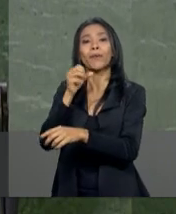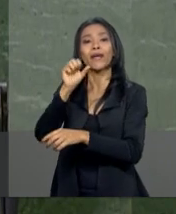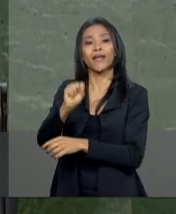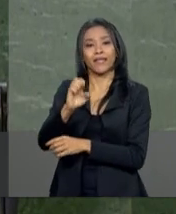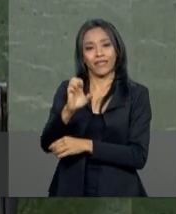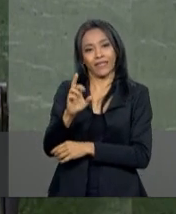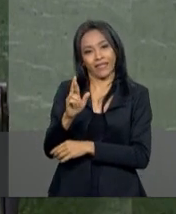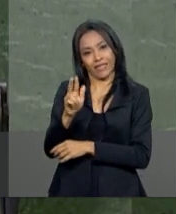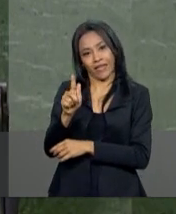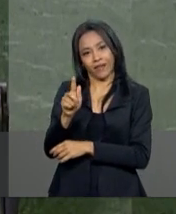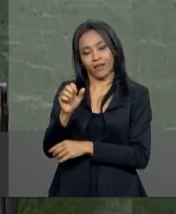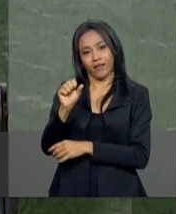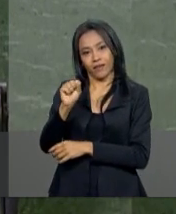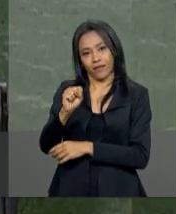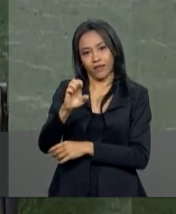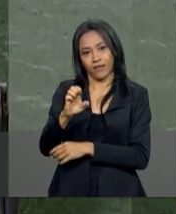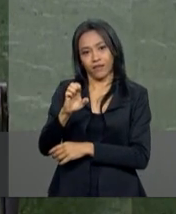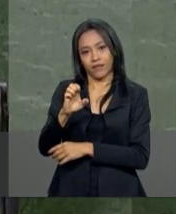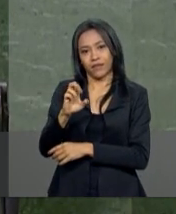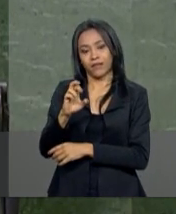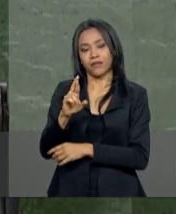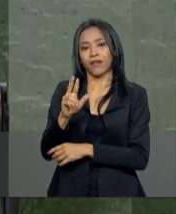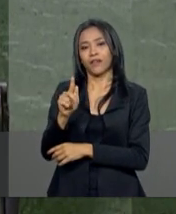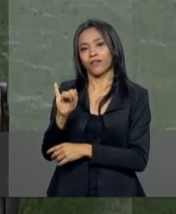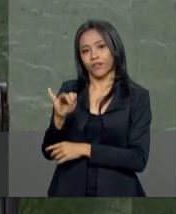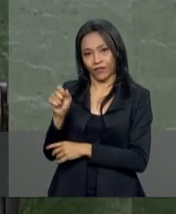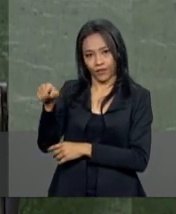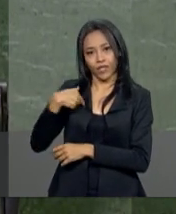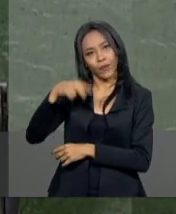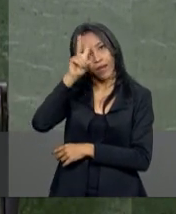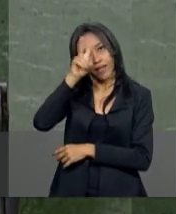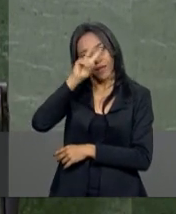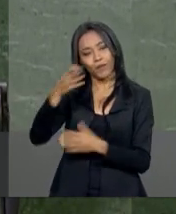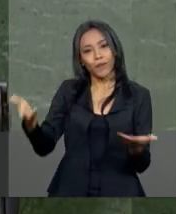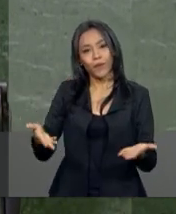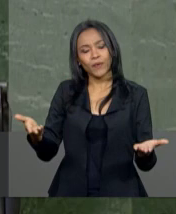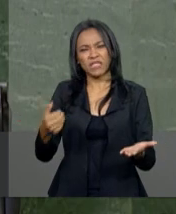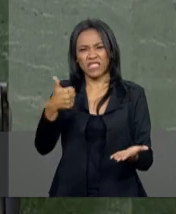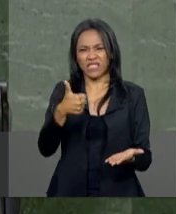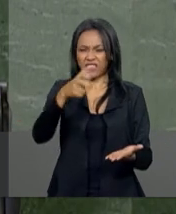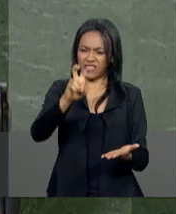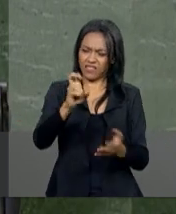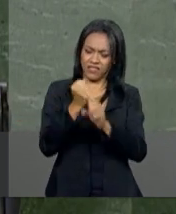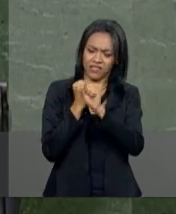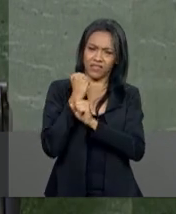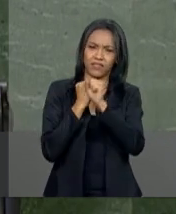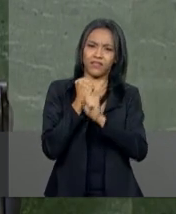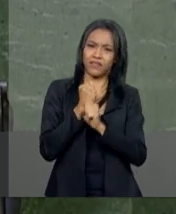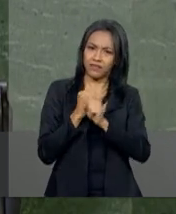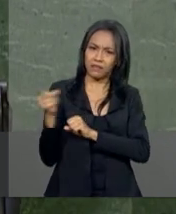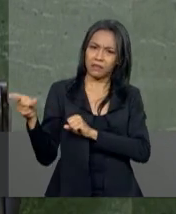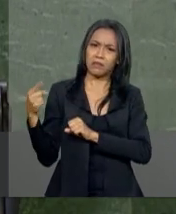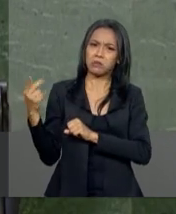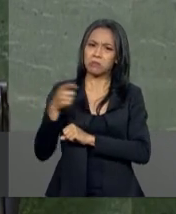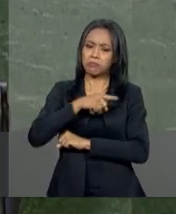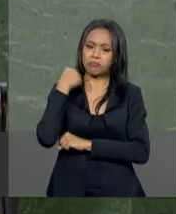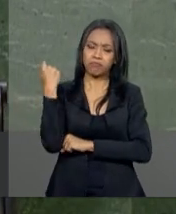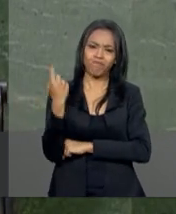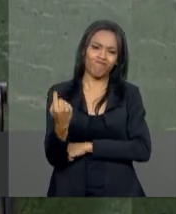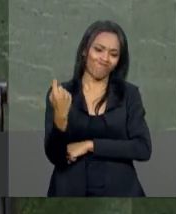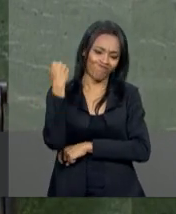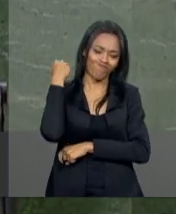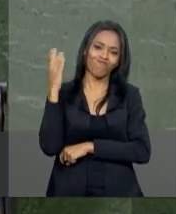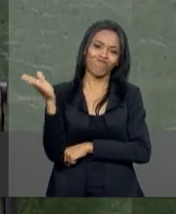cuja memória faz questão de homenagear nestes 15 anos de sua trágica morte